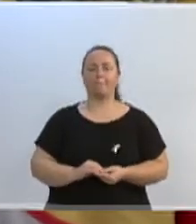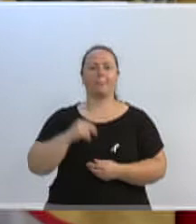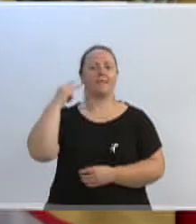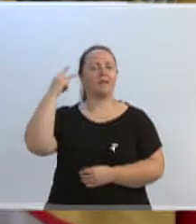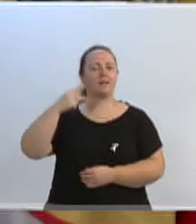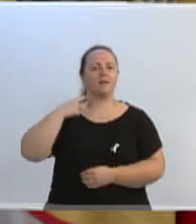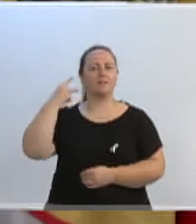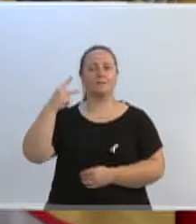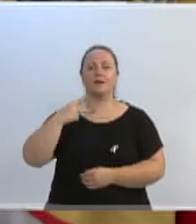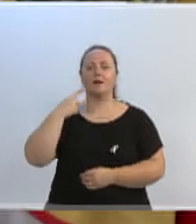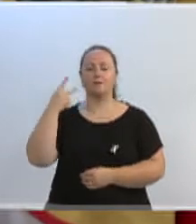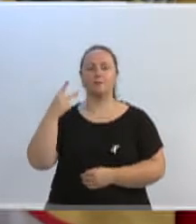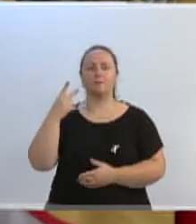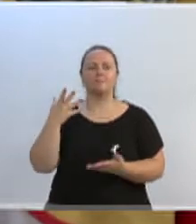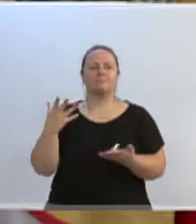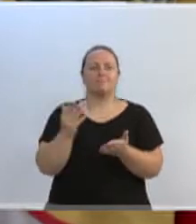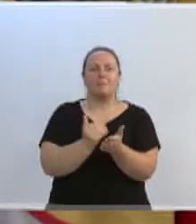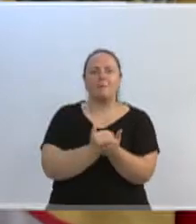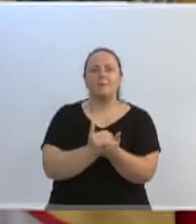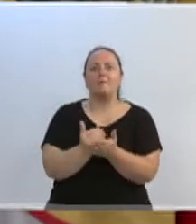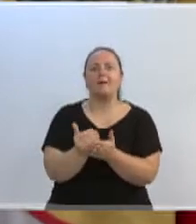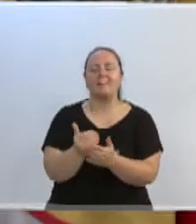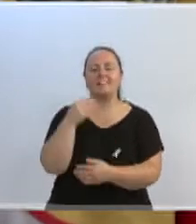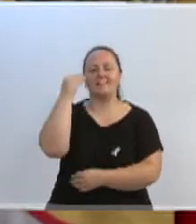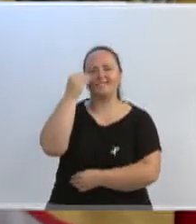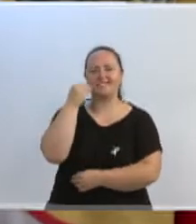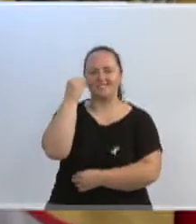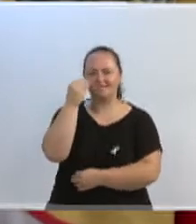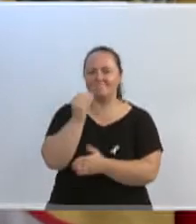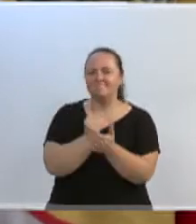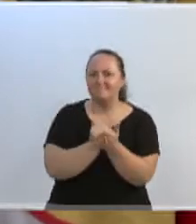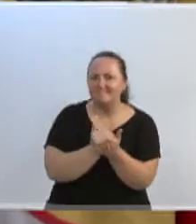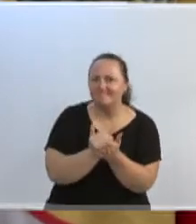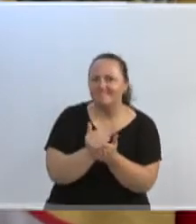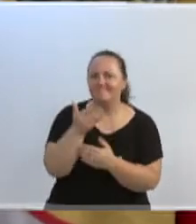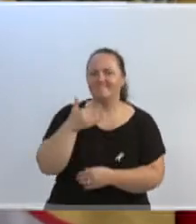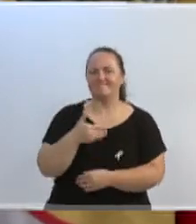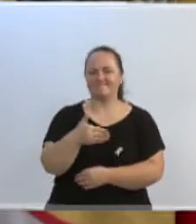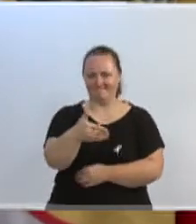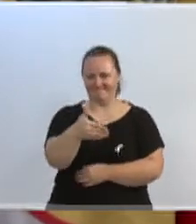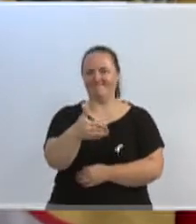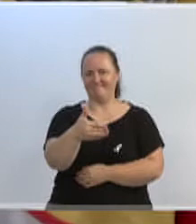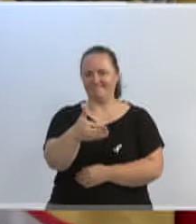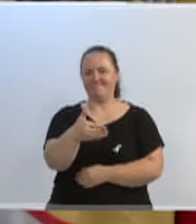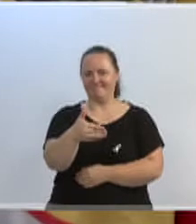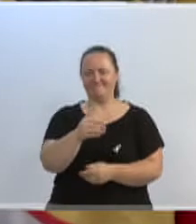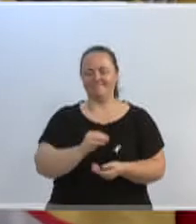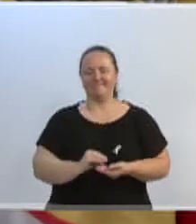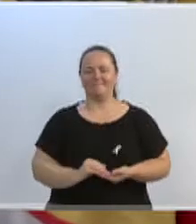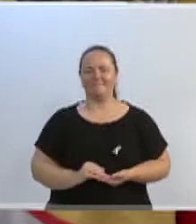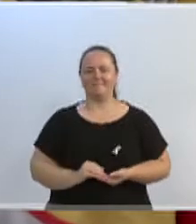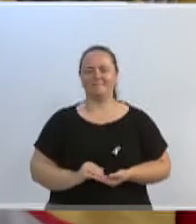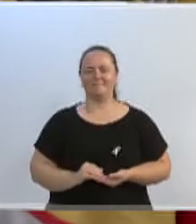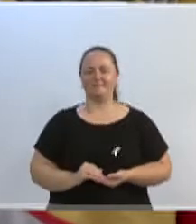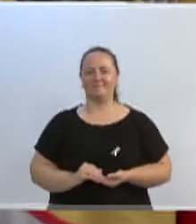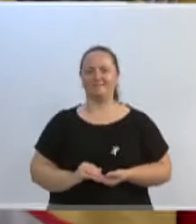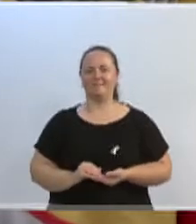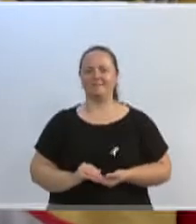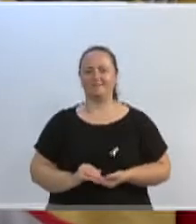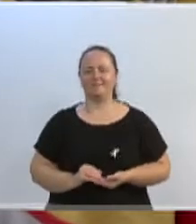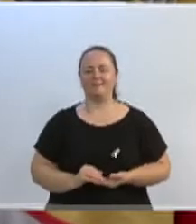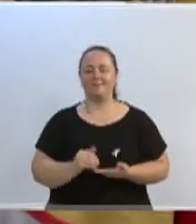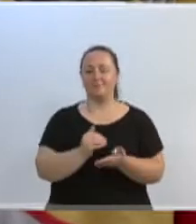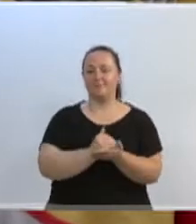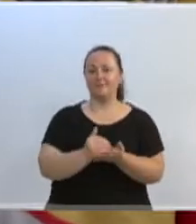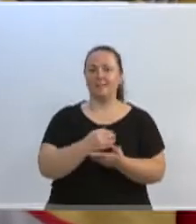de primeiro mandato, estamos apenas iniciando, né, a nossa vida aqui